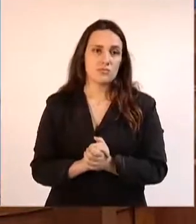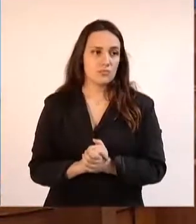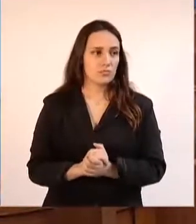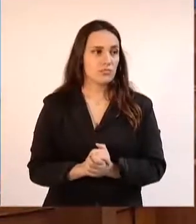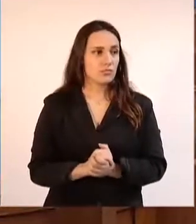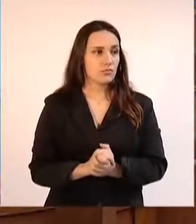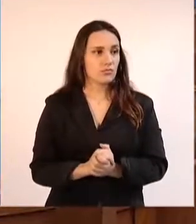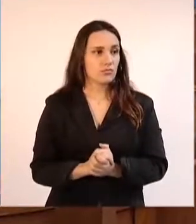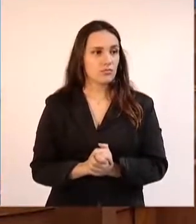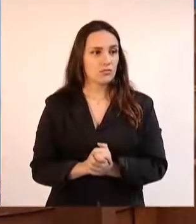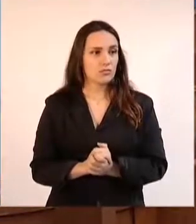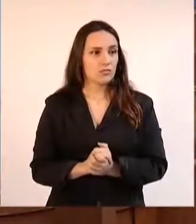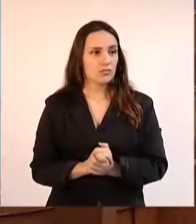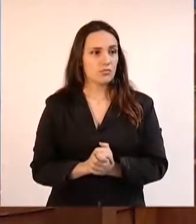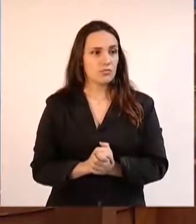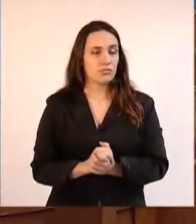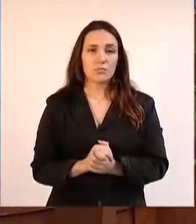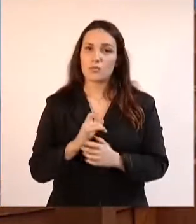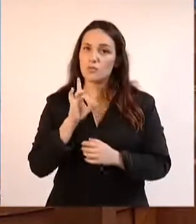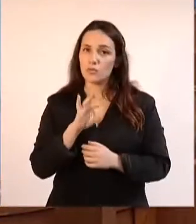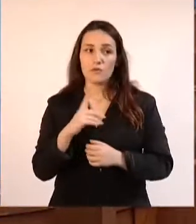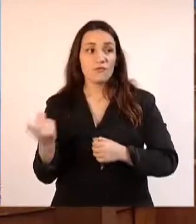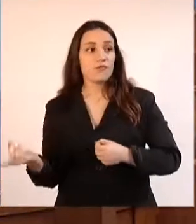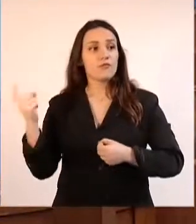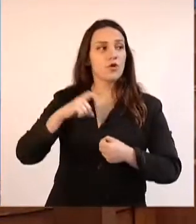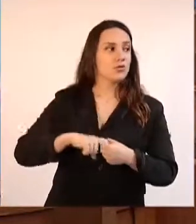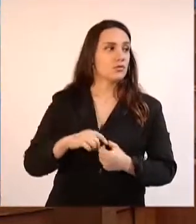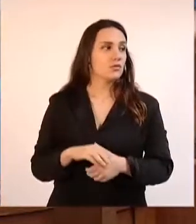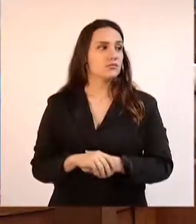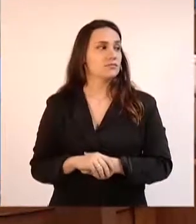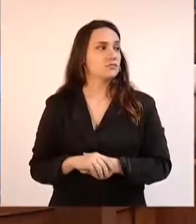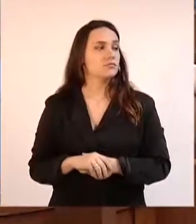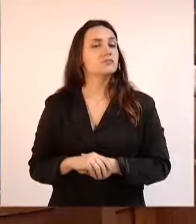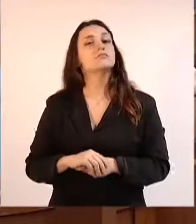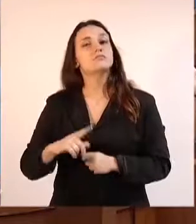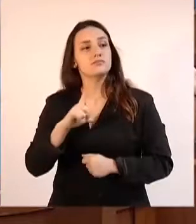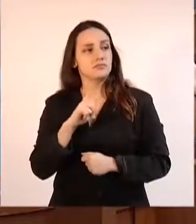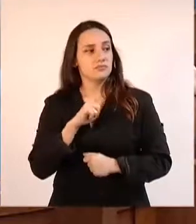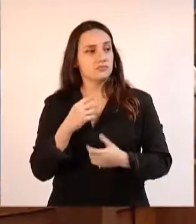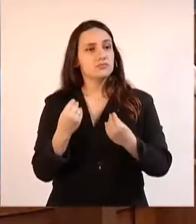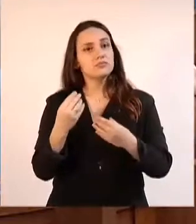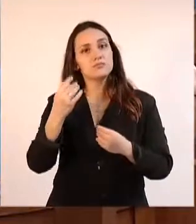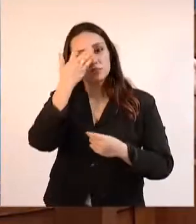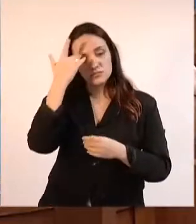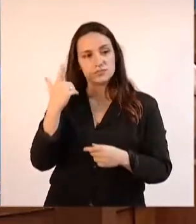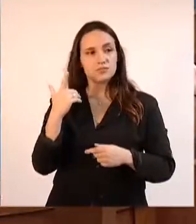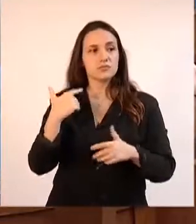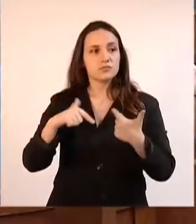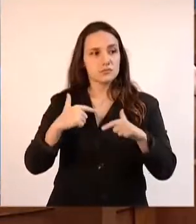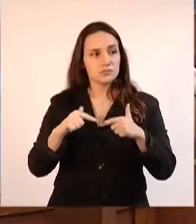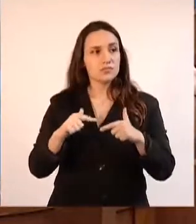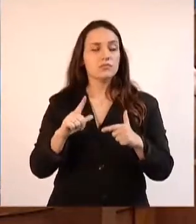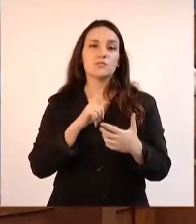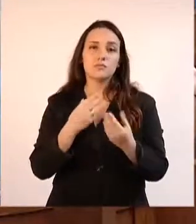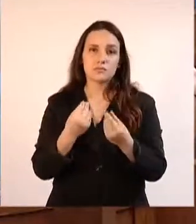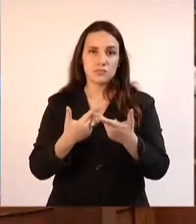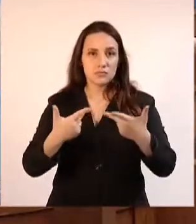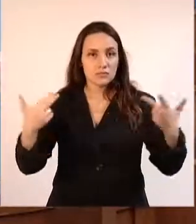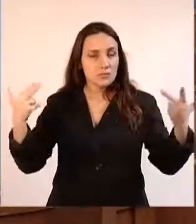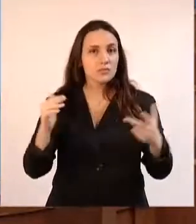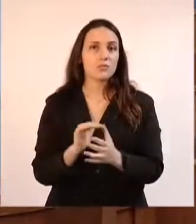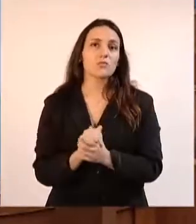68/2015, empresta efeito retroativo, porque muitos atos foram praticados ao longo desse período. Nós não estamos